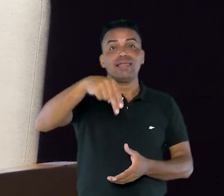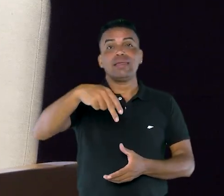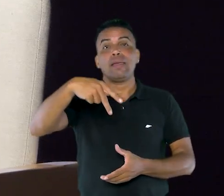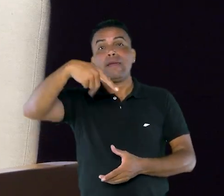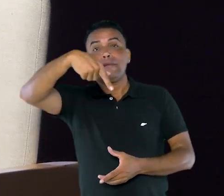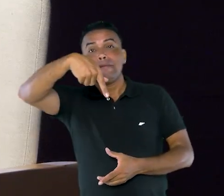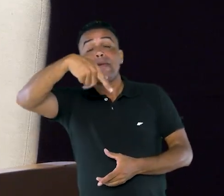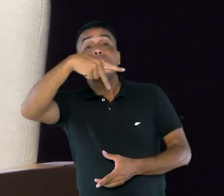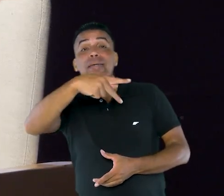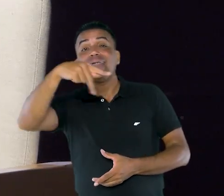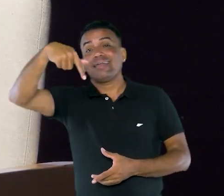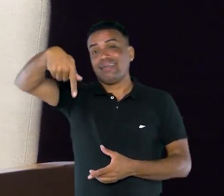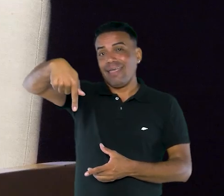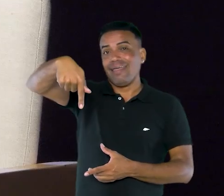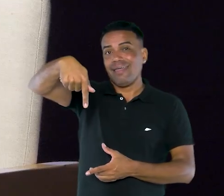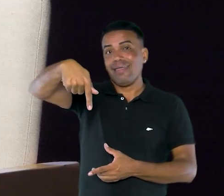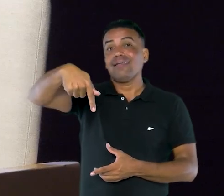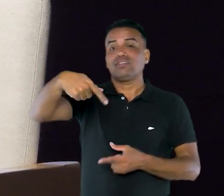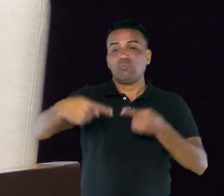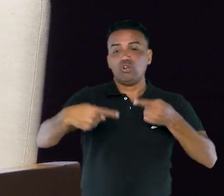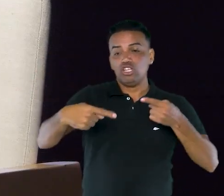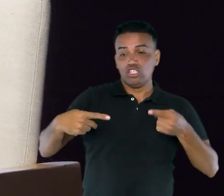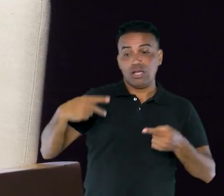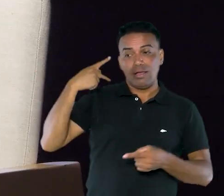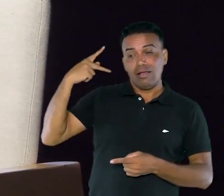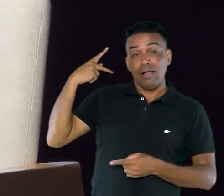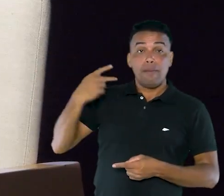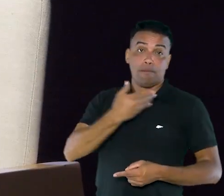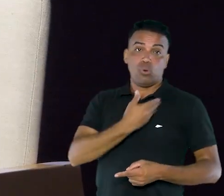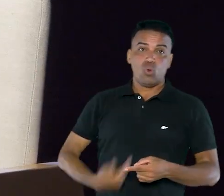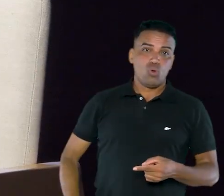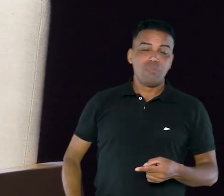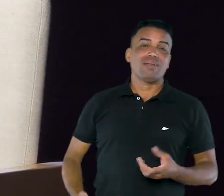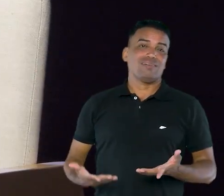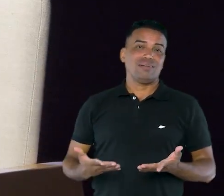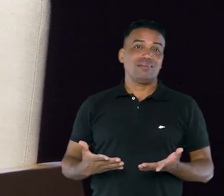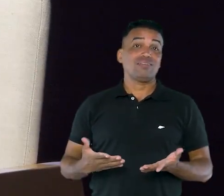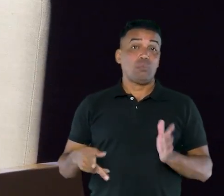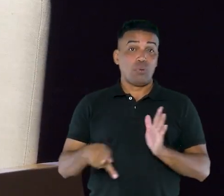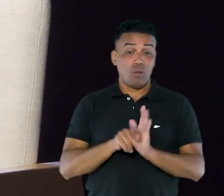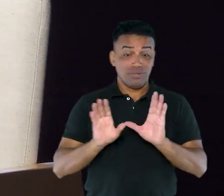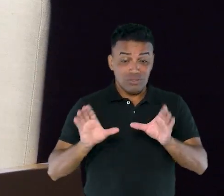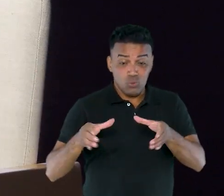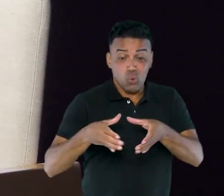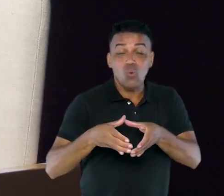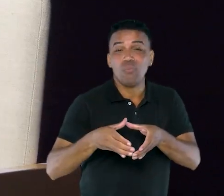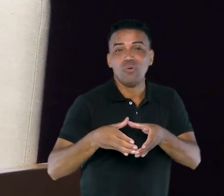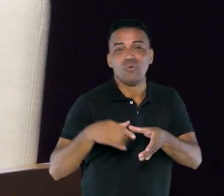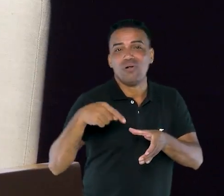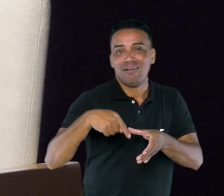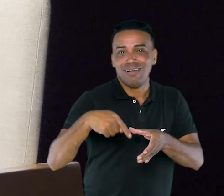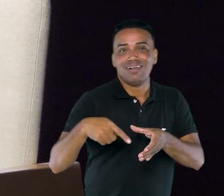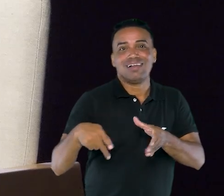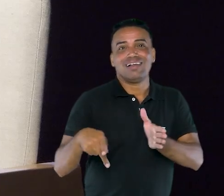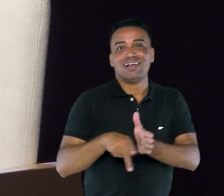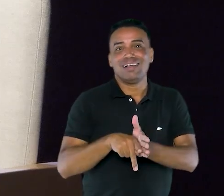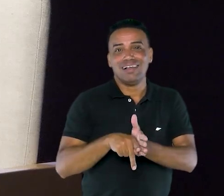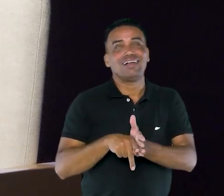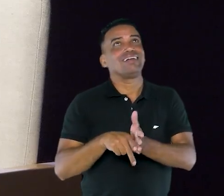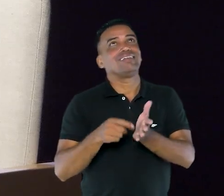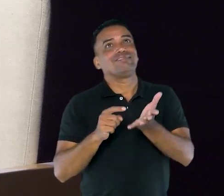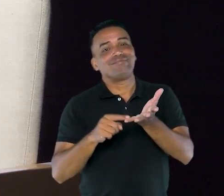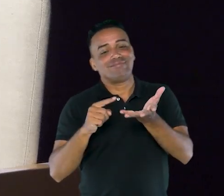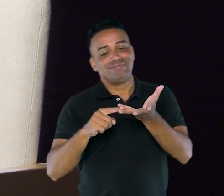vida. É uma política pública, de Estado e tal. Mas essas próprias agências de fomento são pautadas por